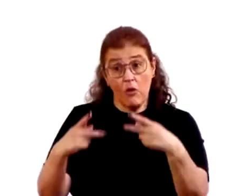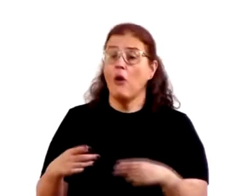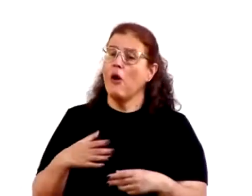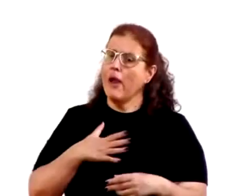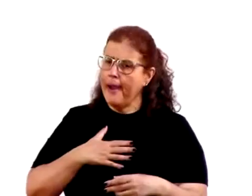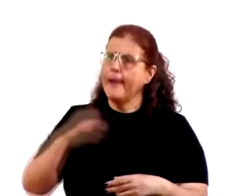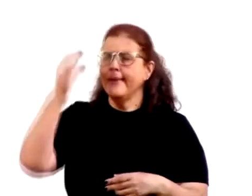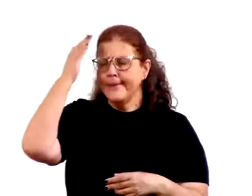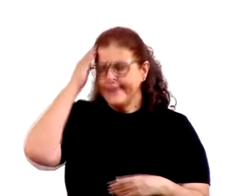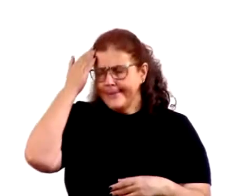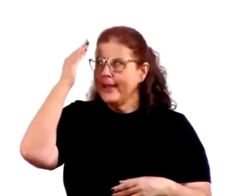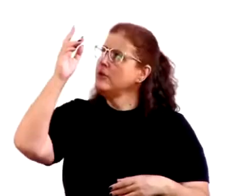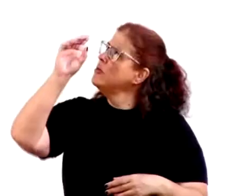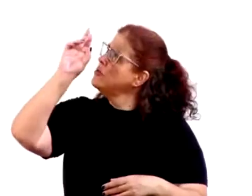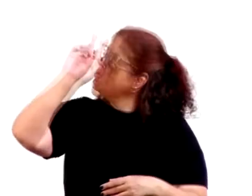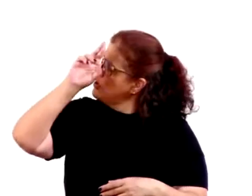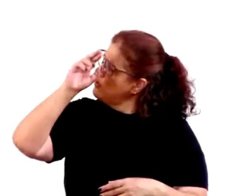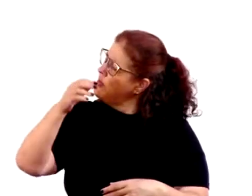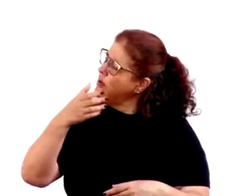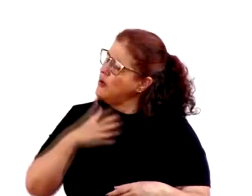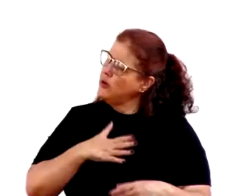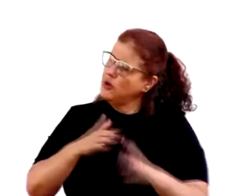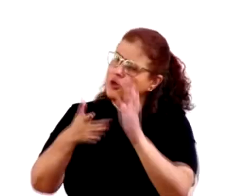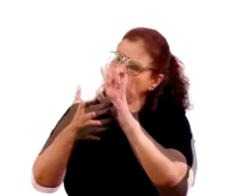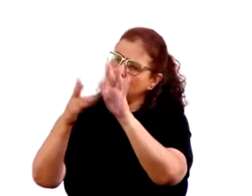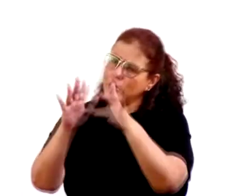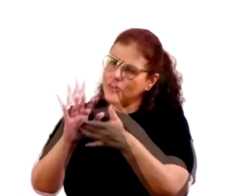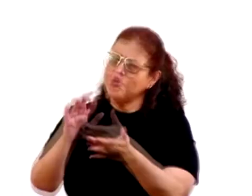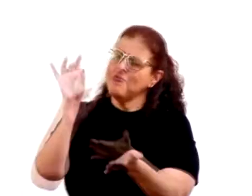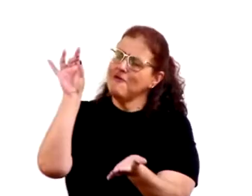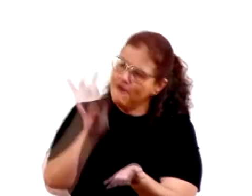vive, eu sei, ele só ainda não havia visto.